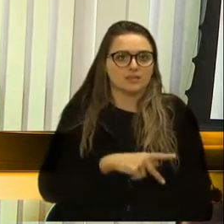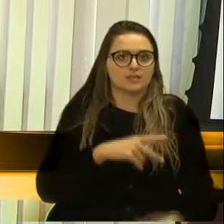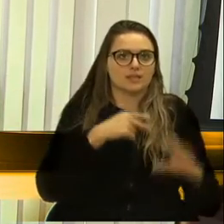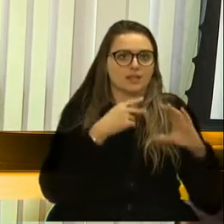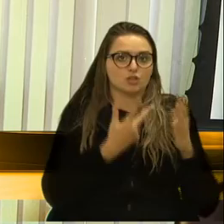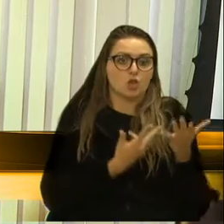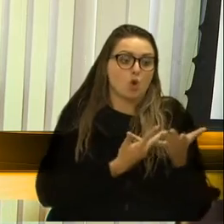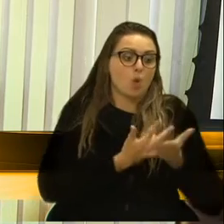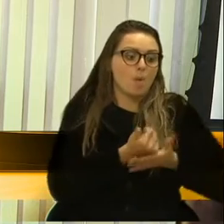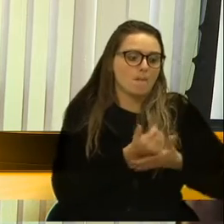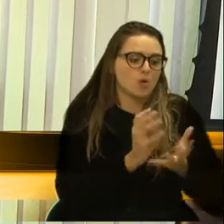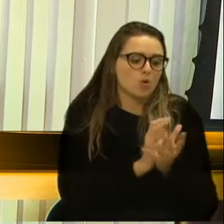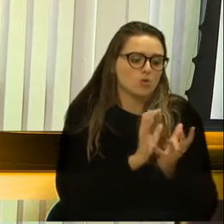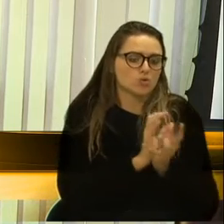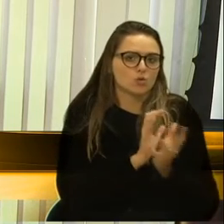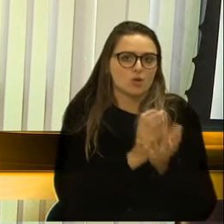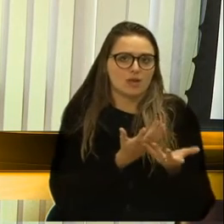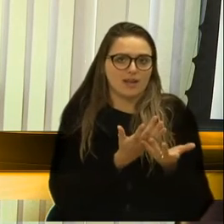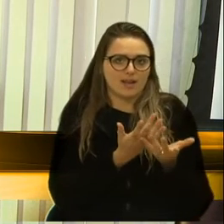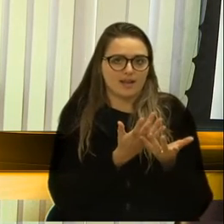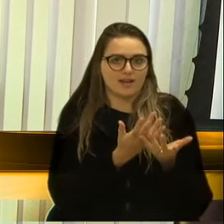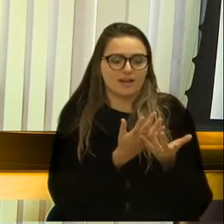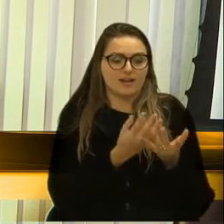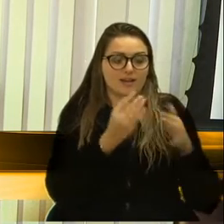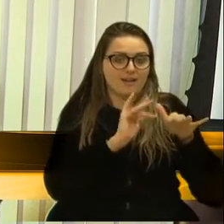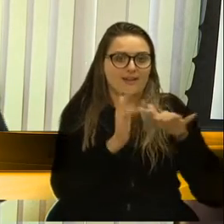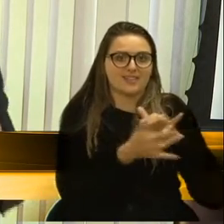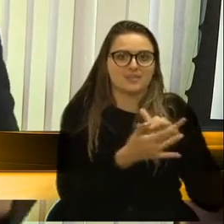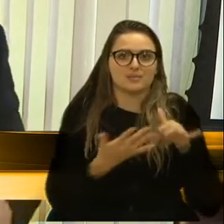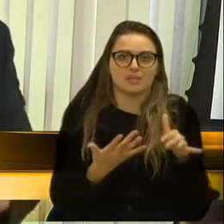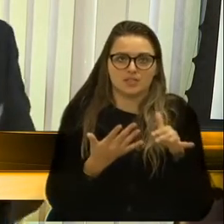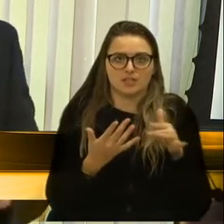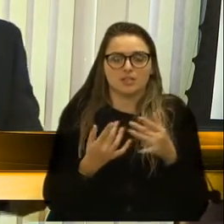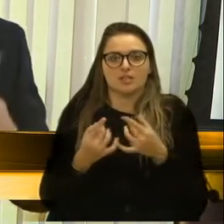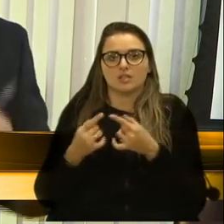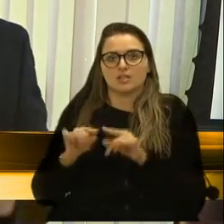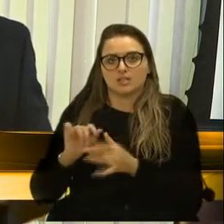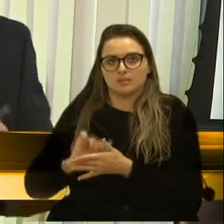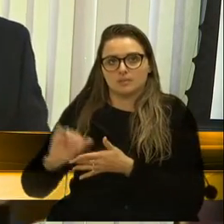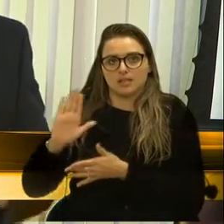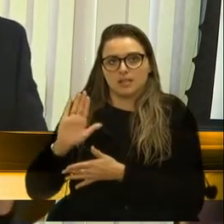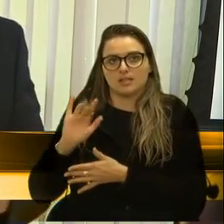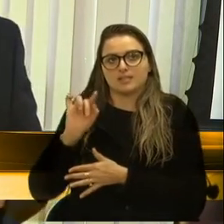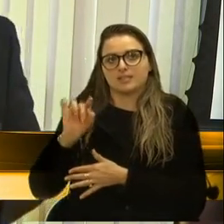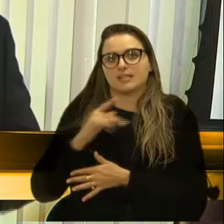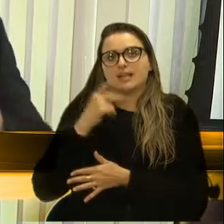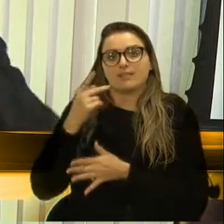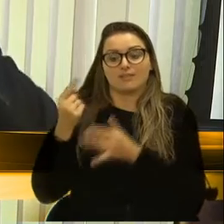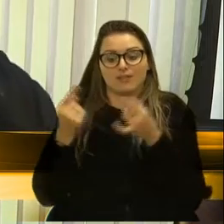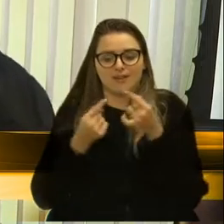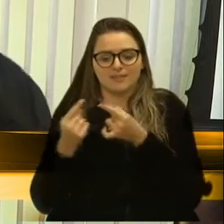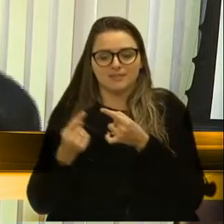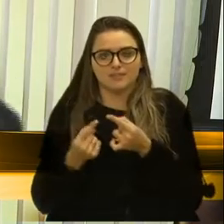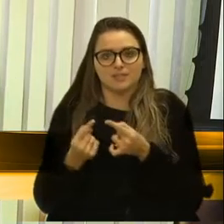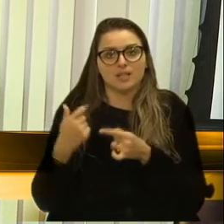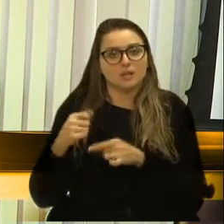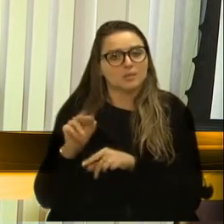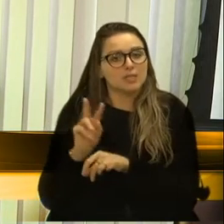compraram os colegas de imprensa, os veículos de imprensa. Então, nesse calor do debate, a gente tem que